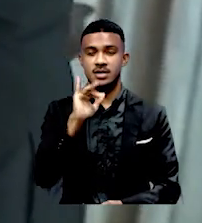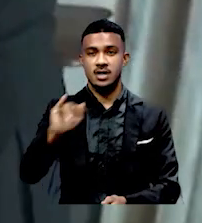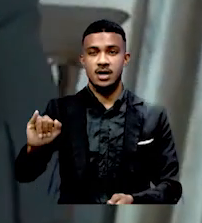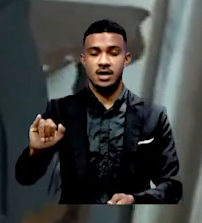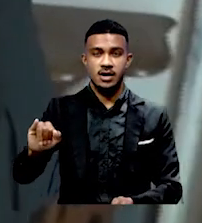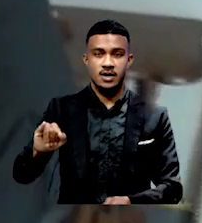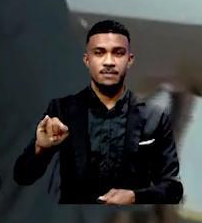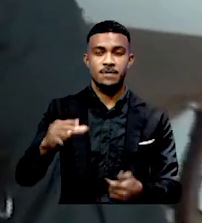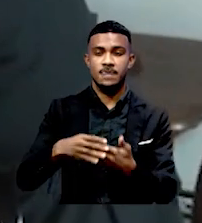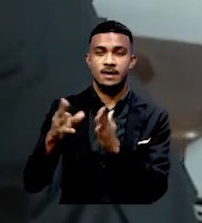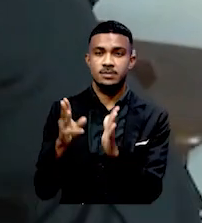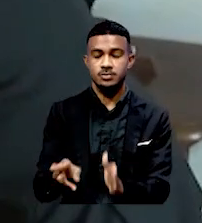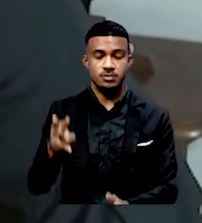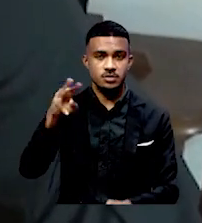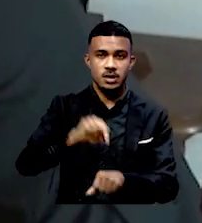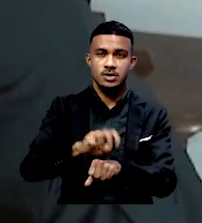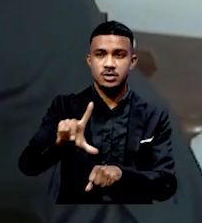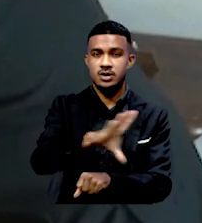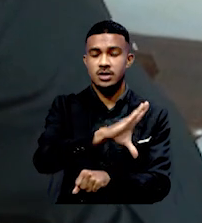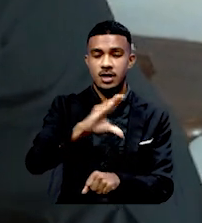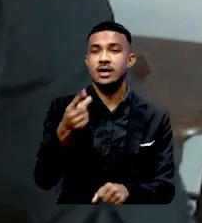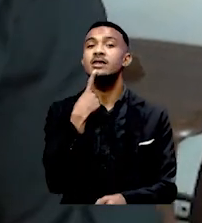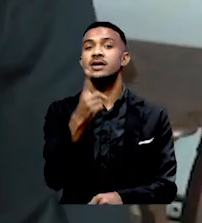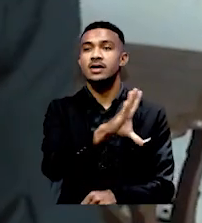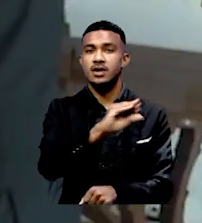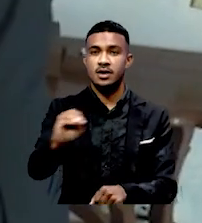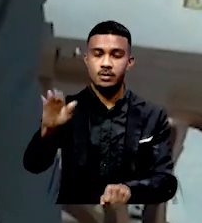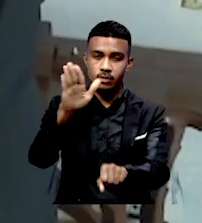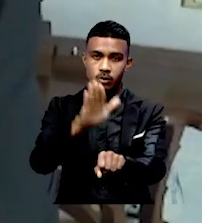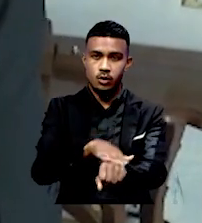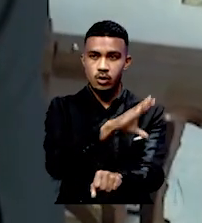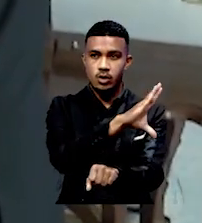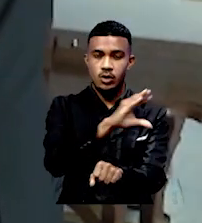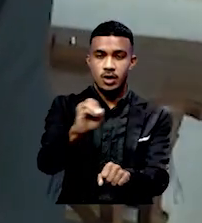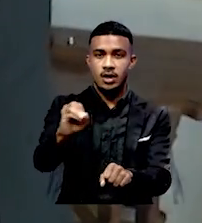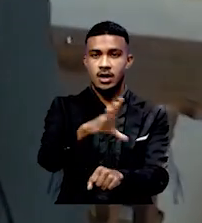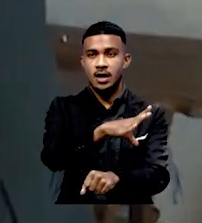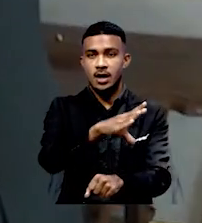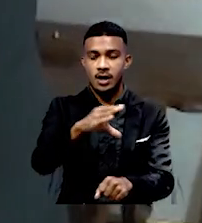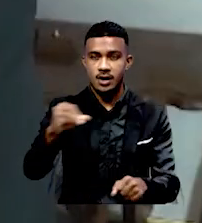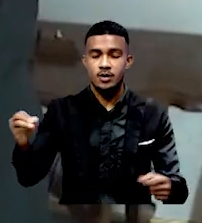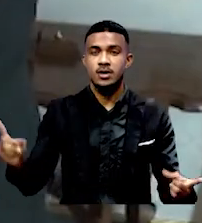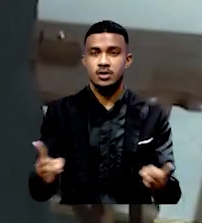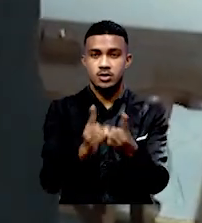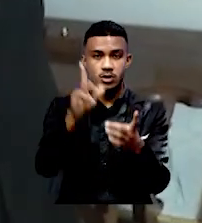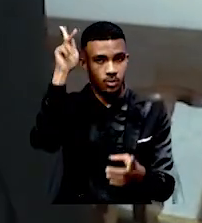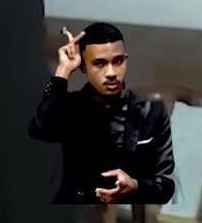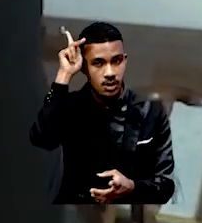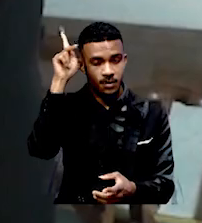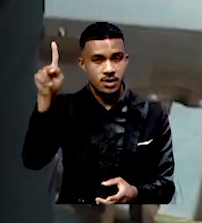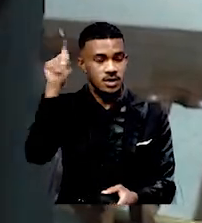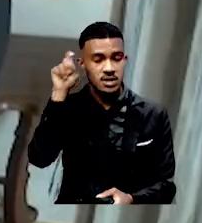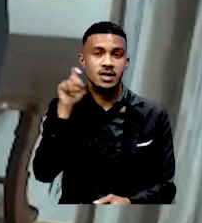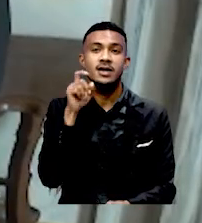ne hateten antes a hus cerimônia, protocolo bolu, hode cumprimenta papa, no iha bibang ne sanan hateten ba papa katak, iha vida